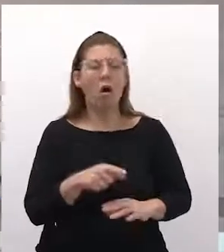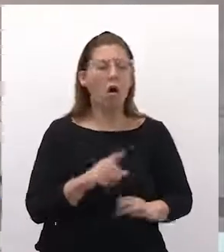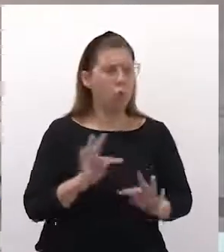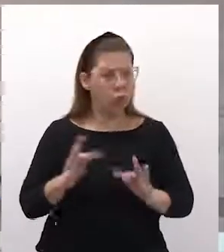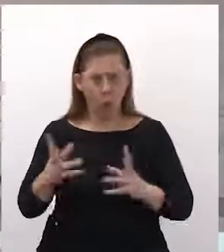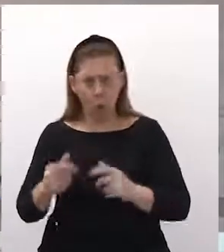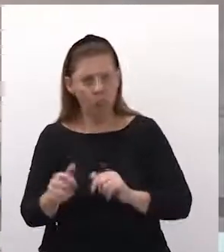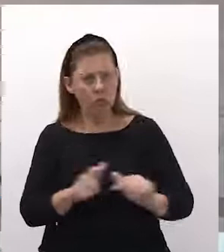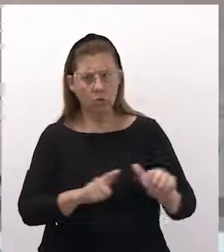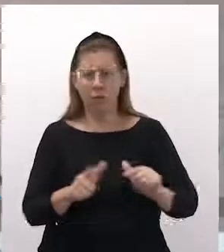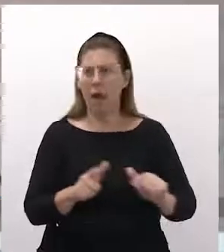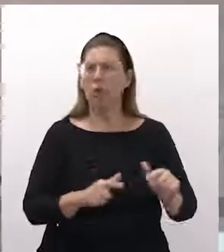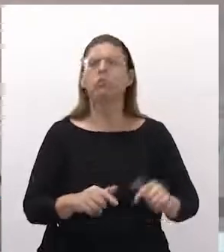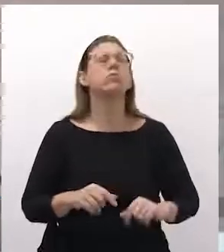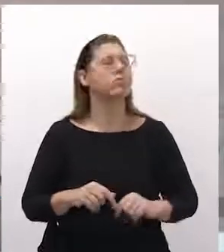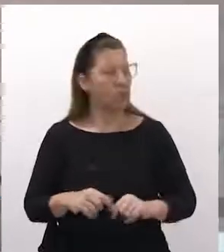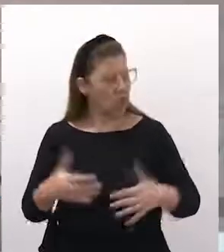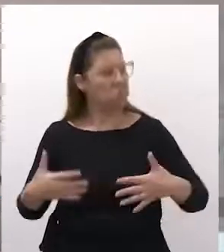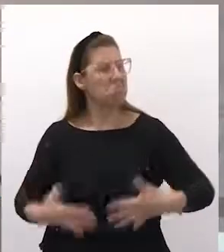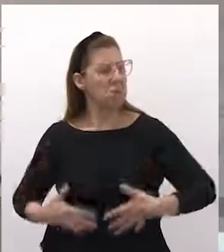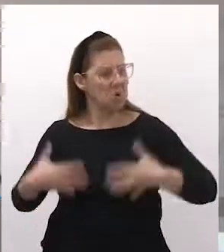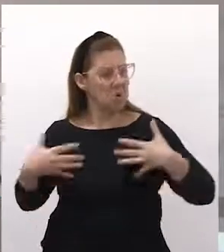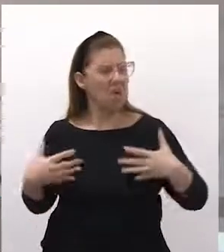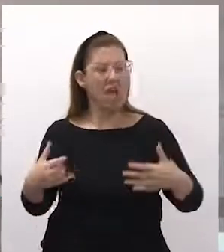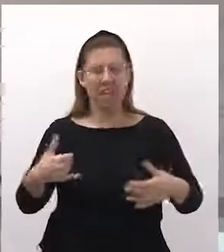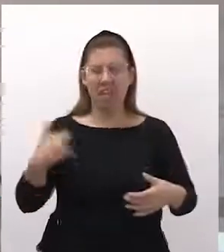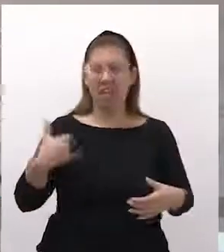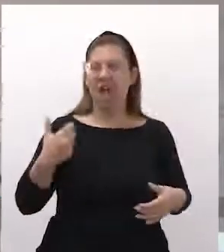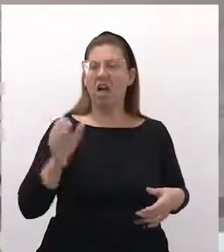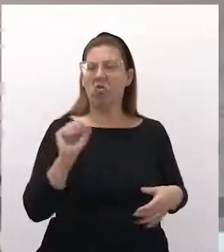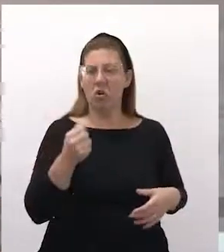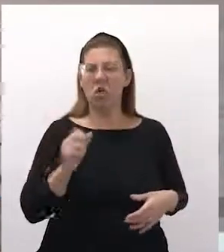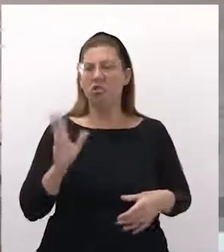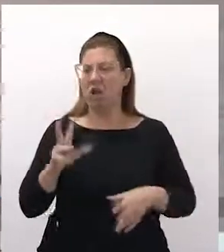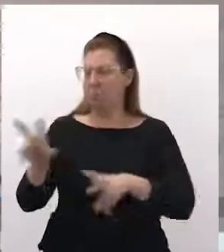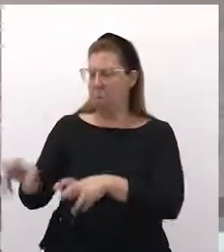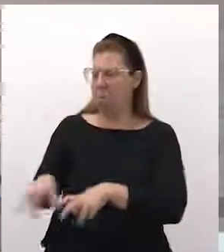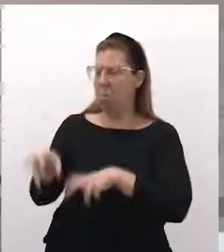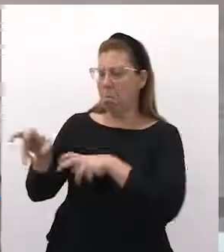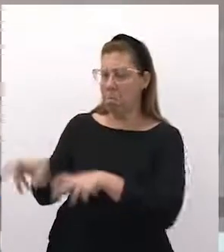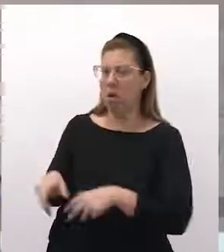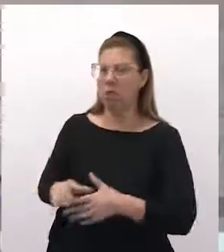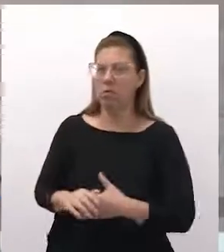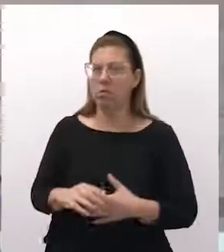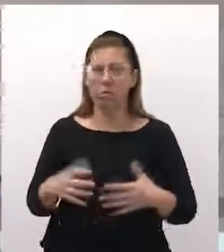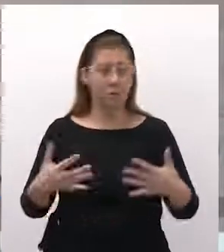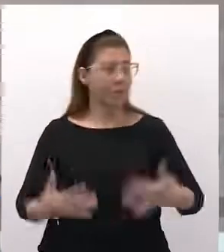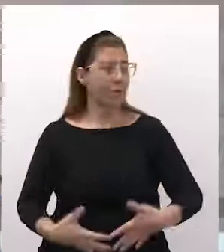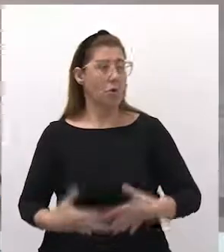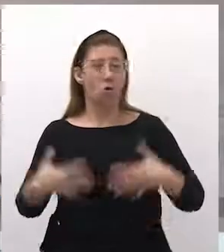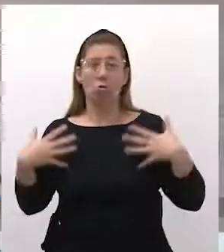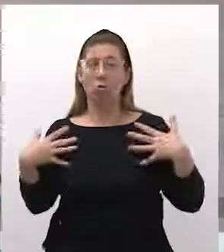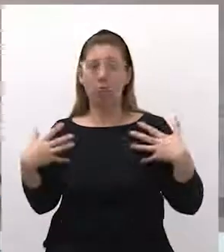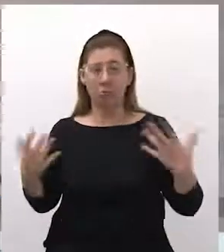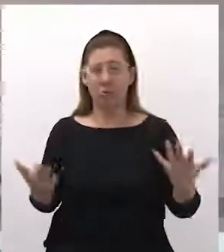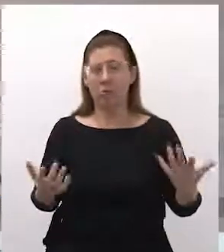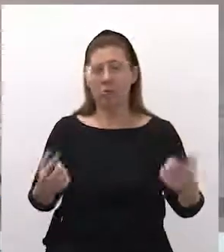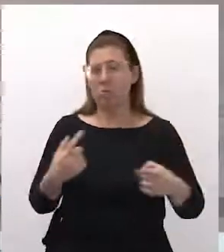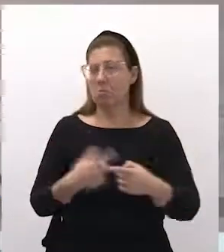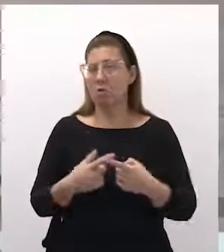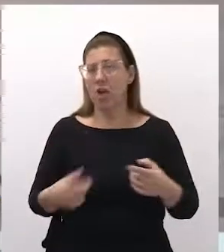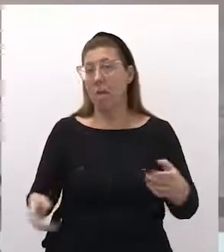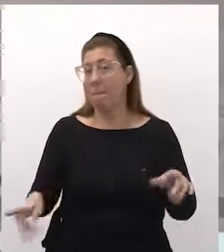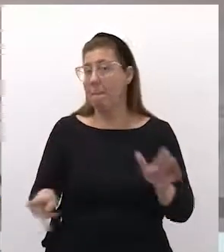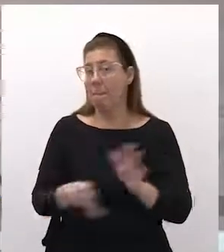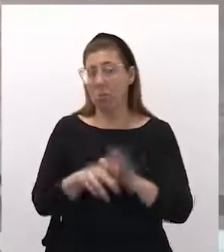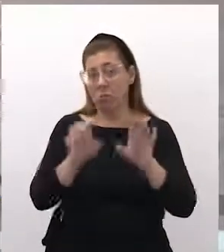todos trabalham. Não, aqui todos trabalham. O dos 8 anos ali pega enxada, dos 15, porque realmente é uma coisa muito